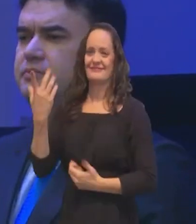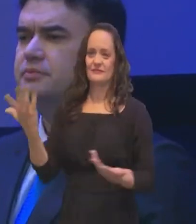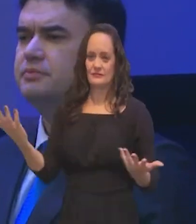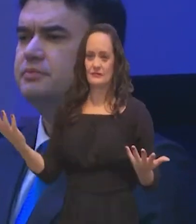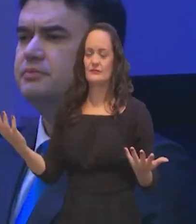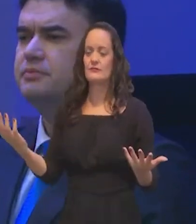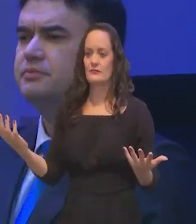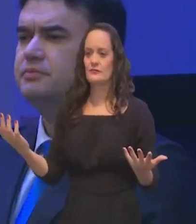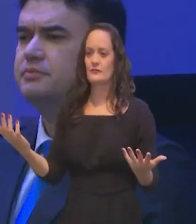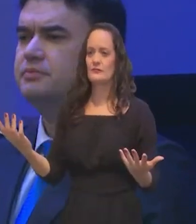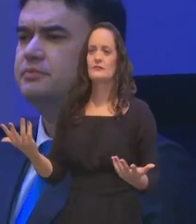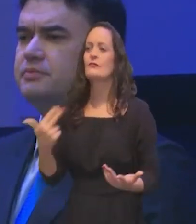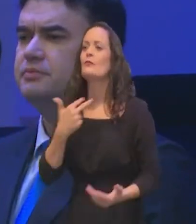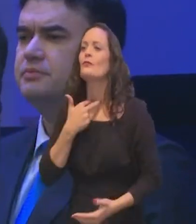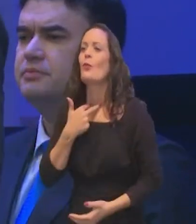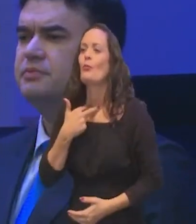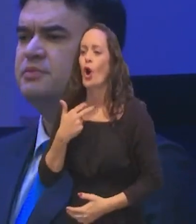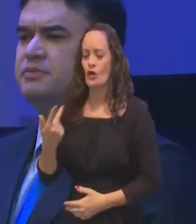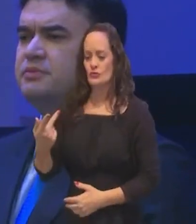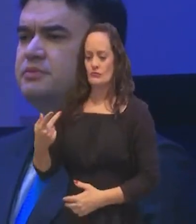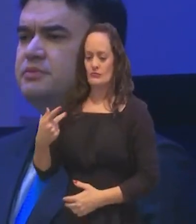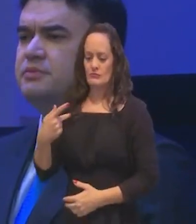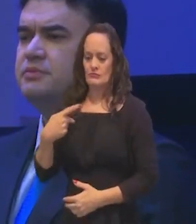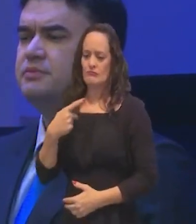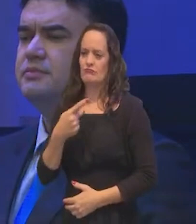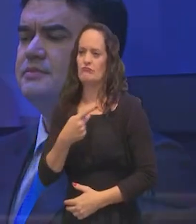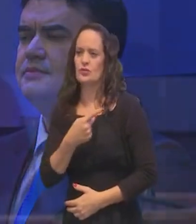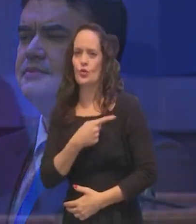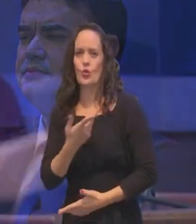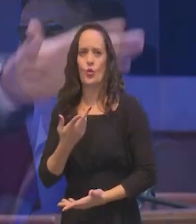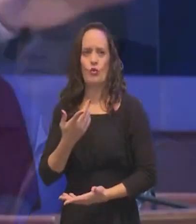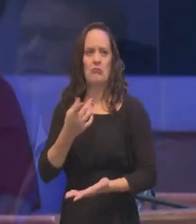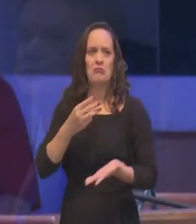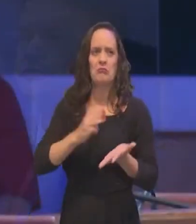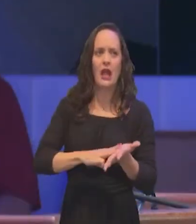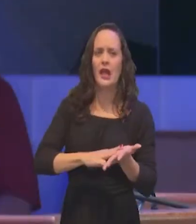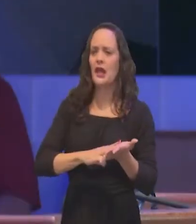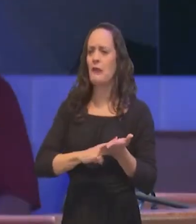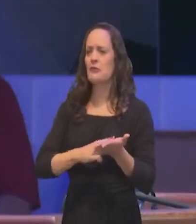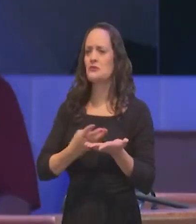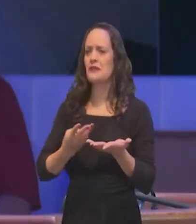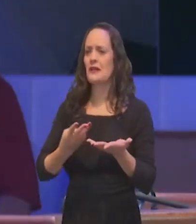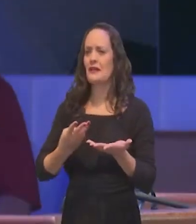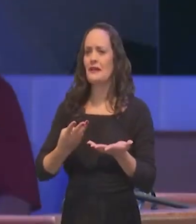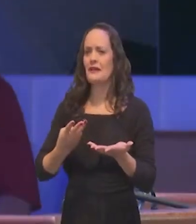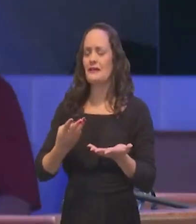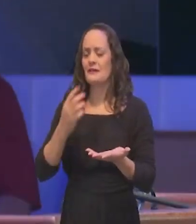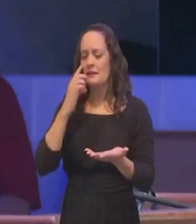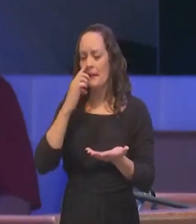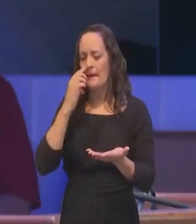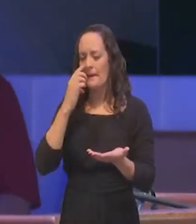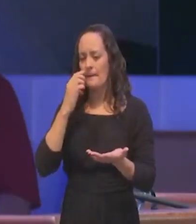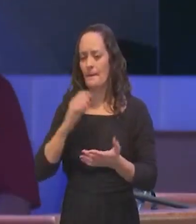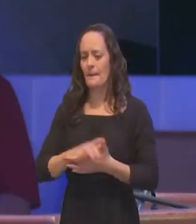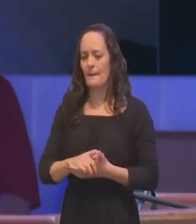para com os pastores, os líderes, os que pregam, a própria membresia, porque todos nós sabemos que a